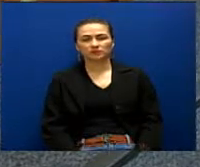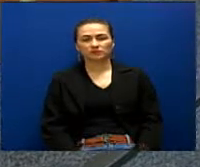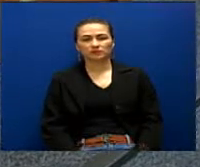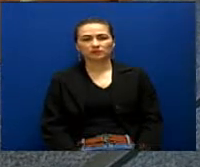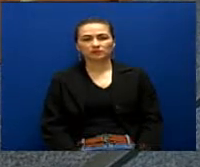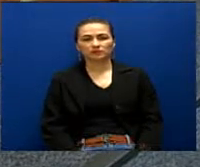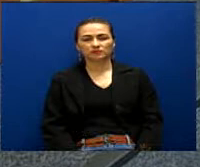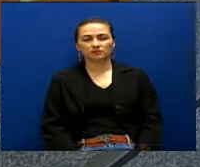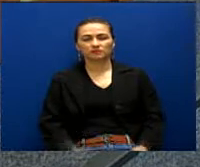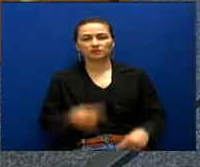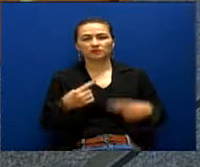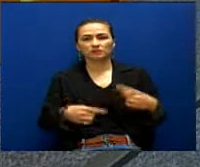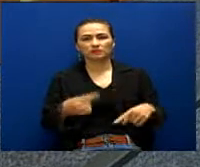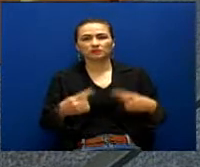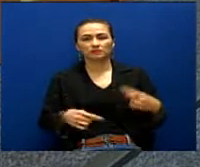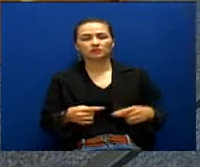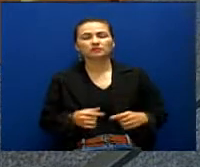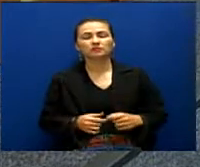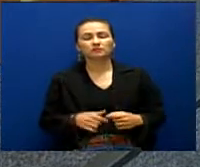Em discussão?